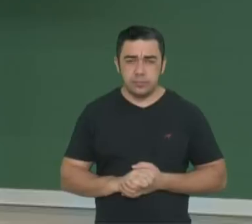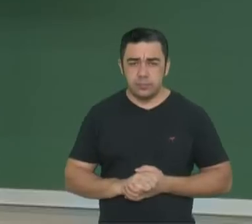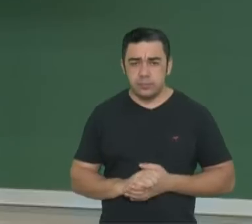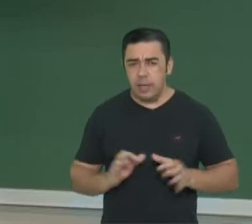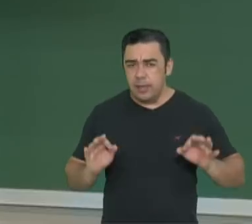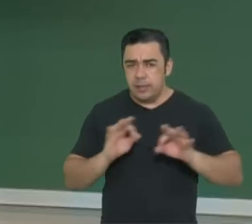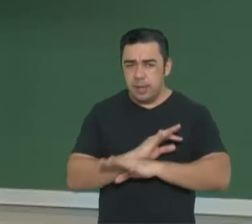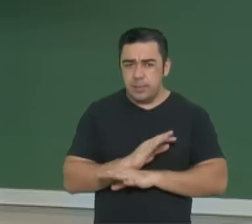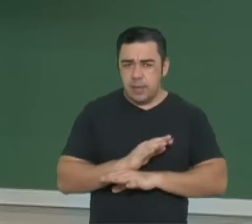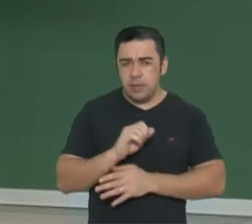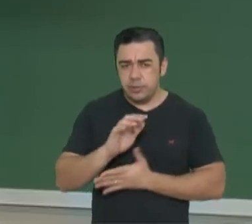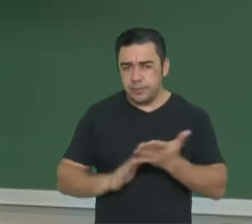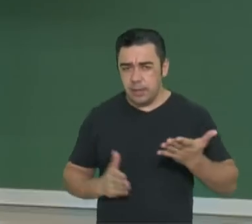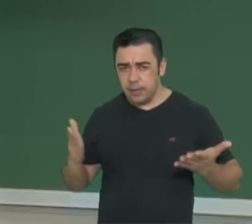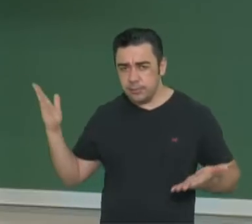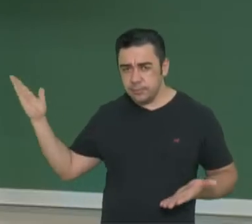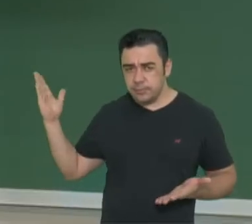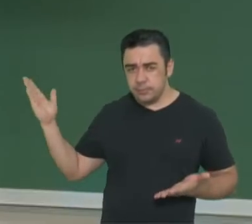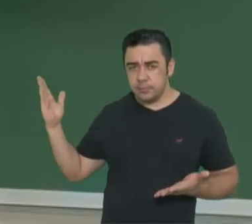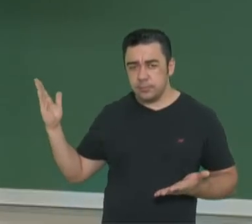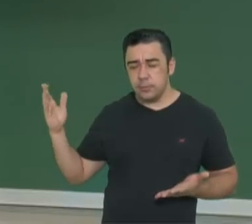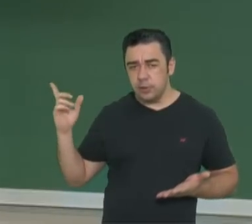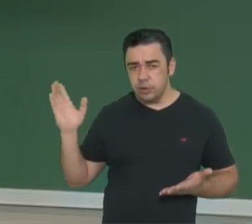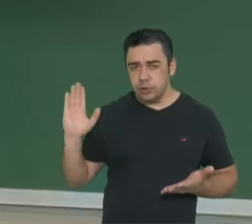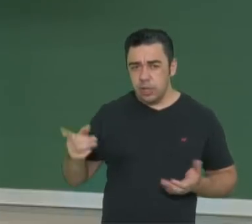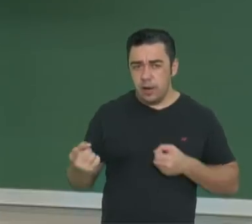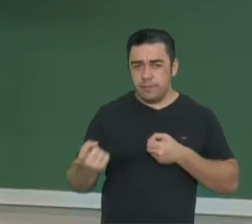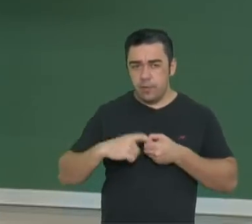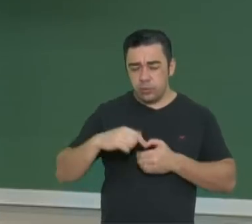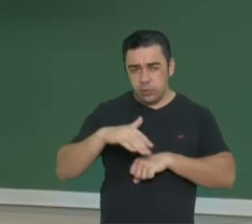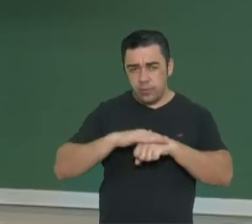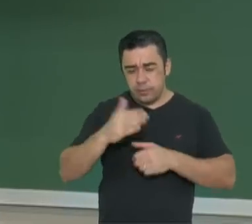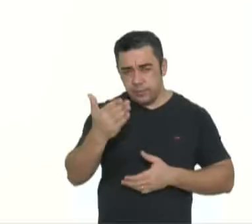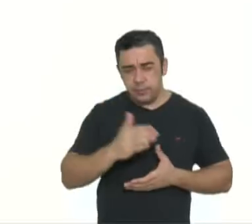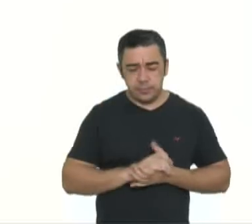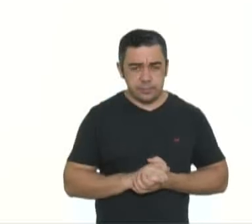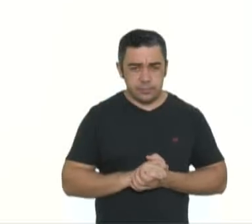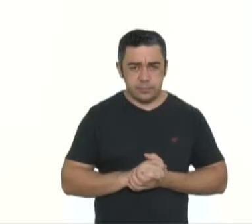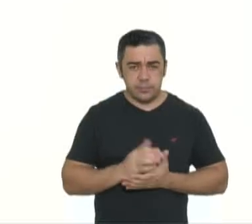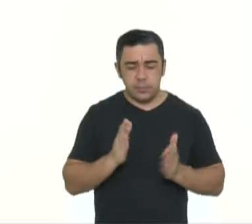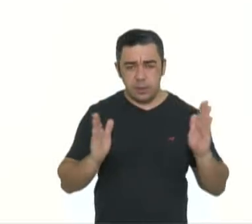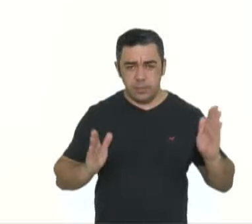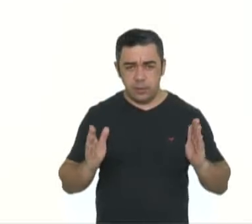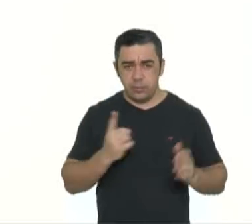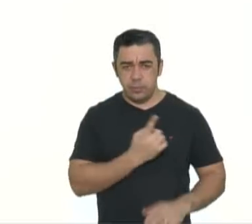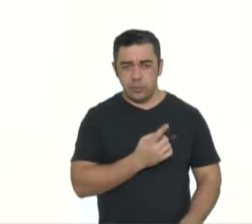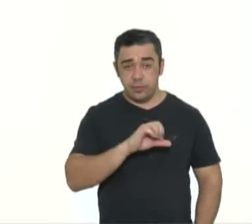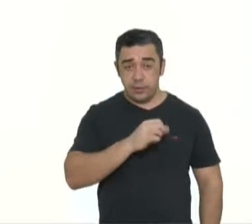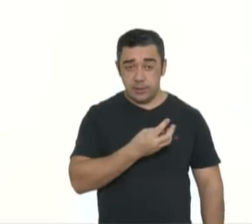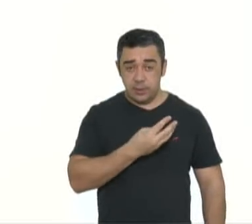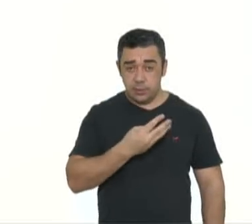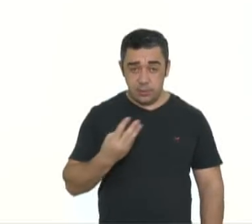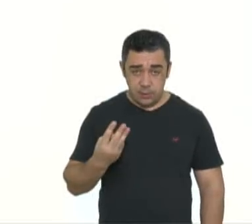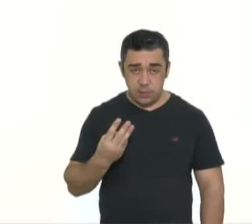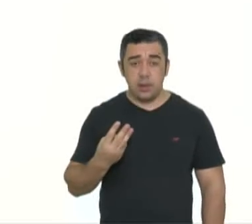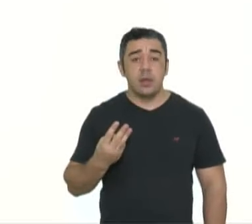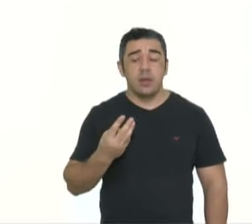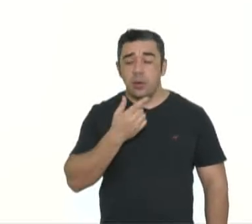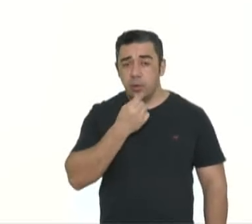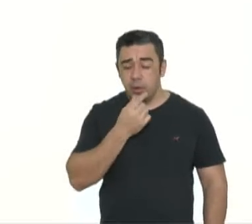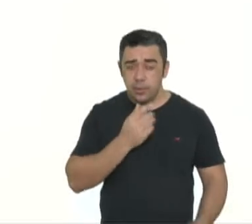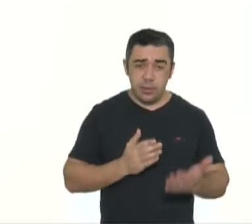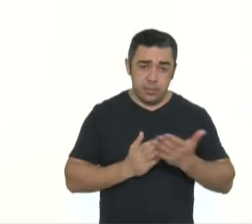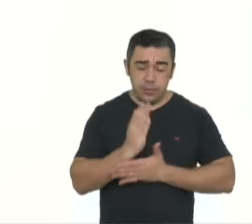Para fechar tudo isso, tarefa que daí a gente já volta a conversar. A partir de 63, o Jango manifestou interesse em aprovar